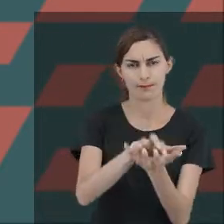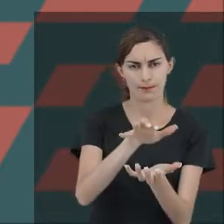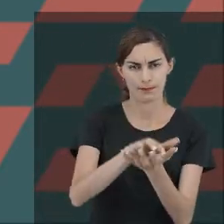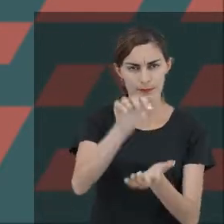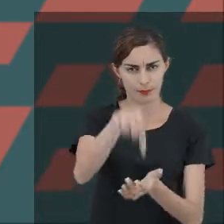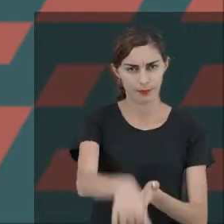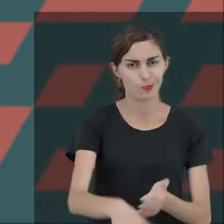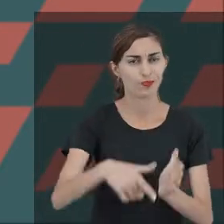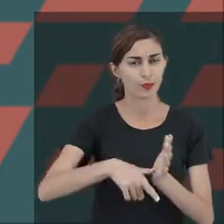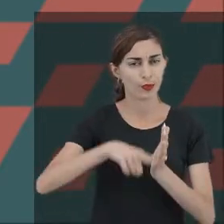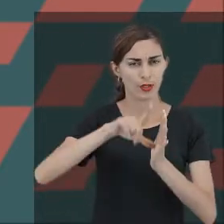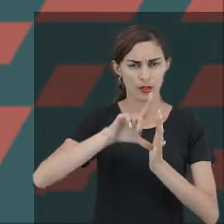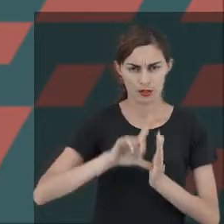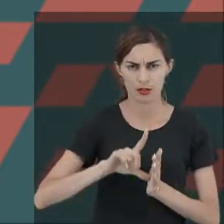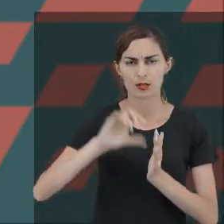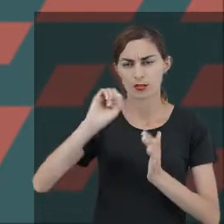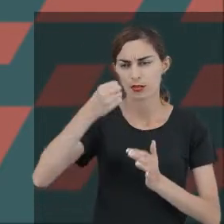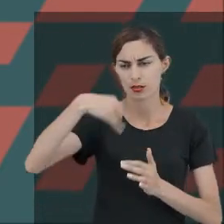da Zika,